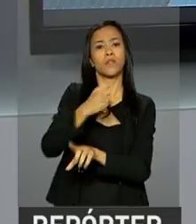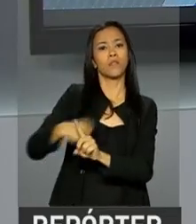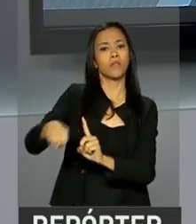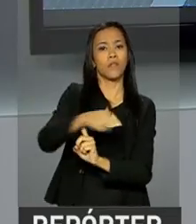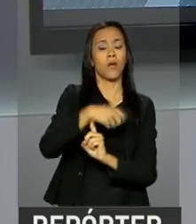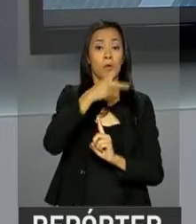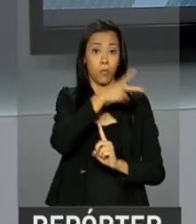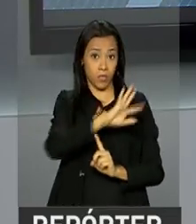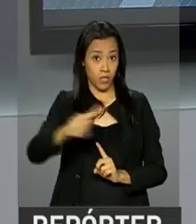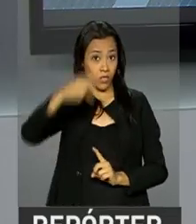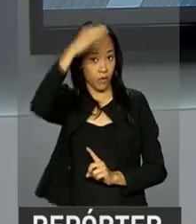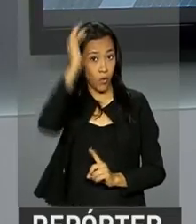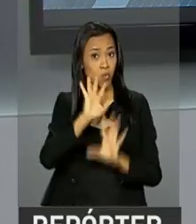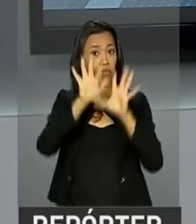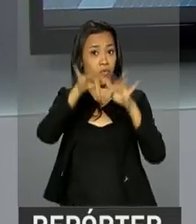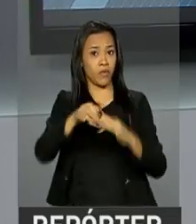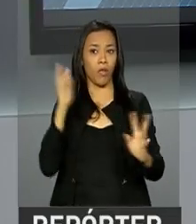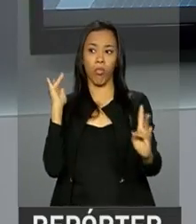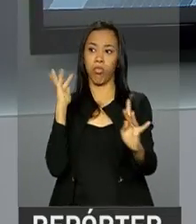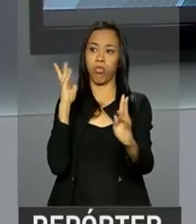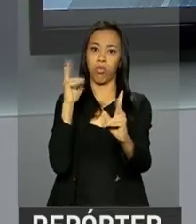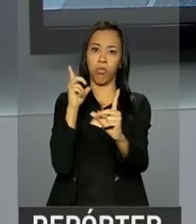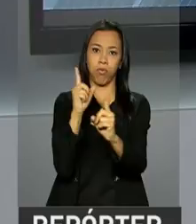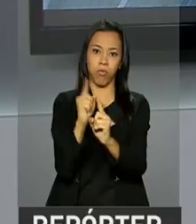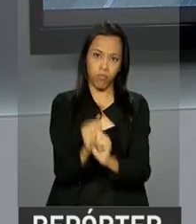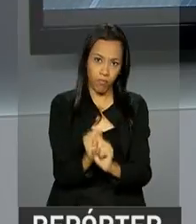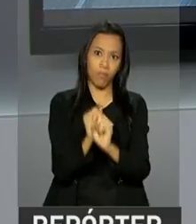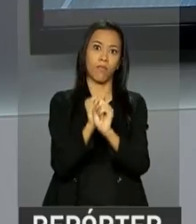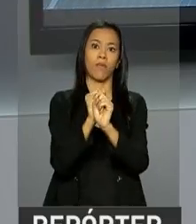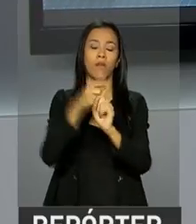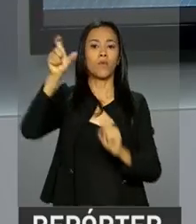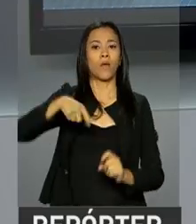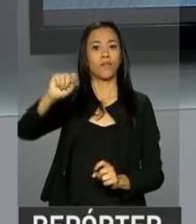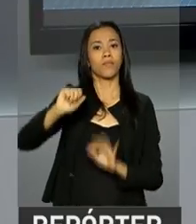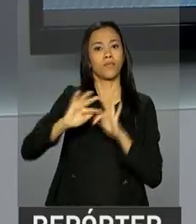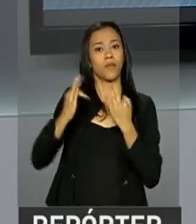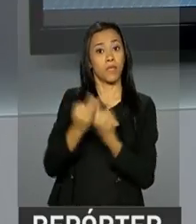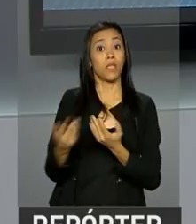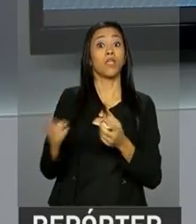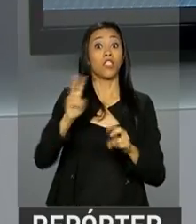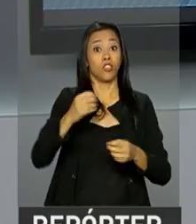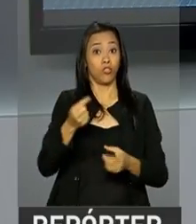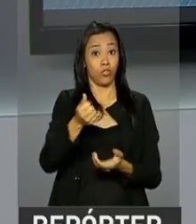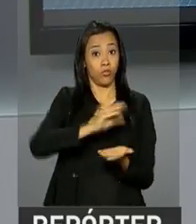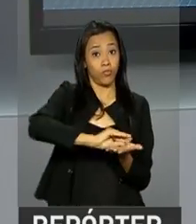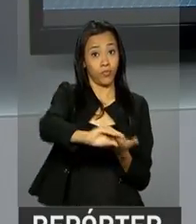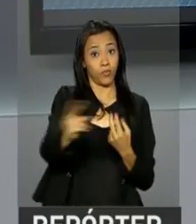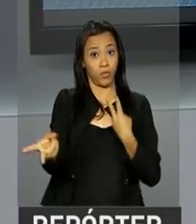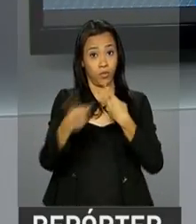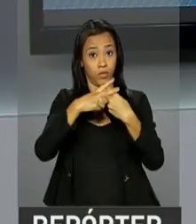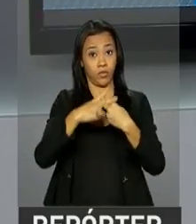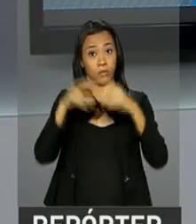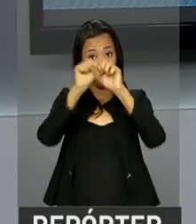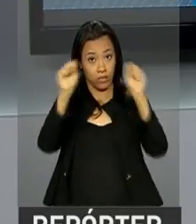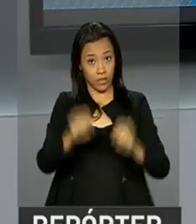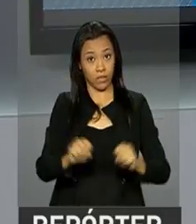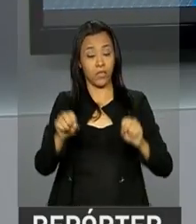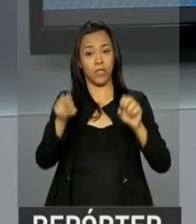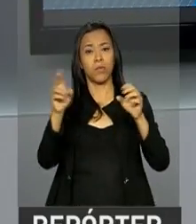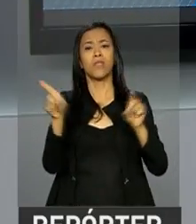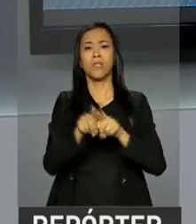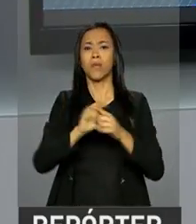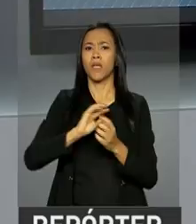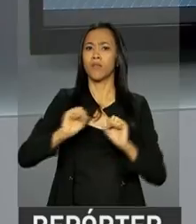o final da fila de espera no programa bolsa família investimentos no sistema prisional e também o reforço no orçamento da saúde e da